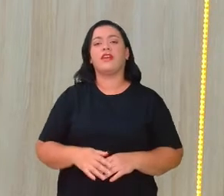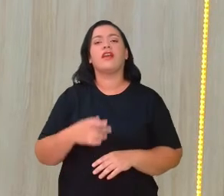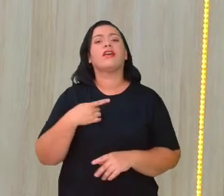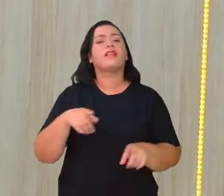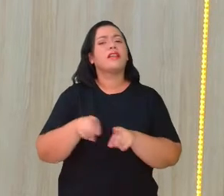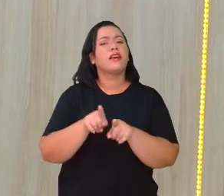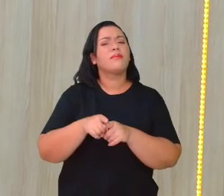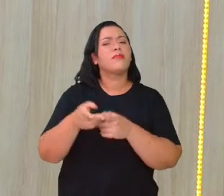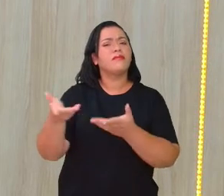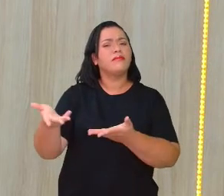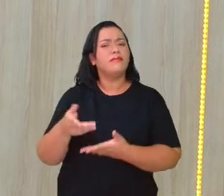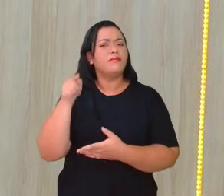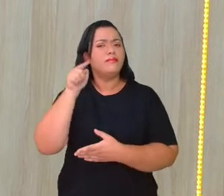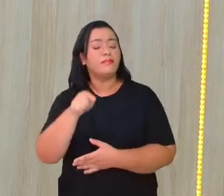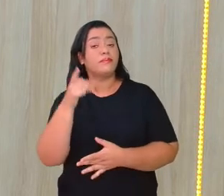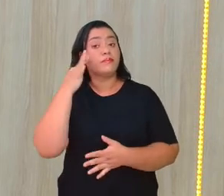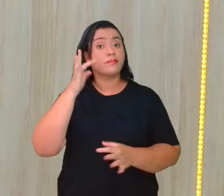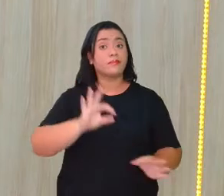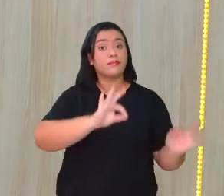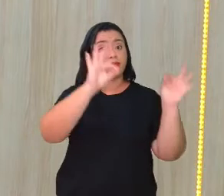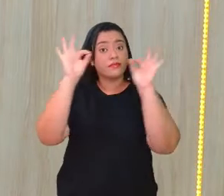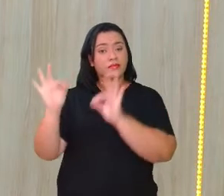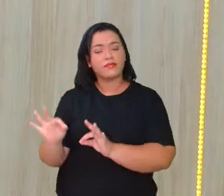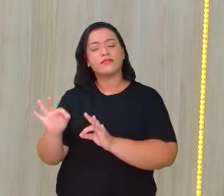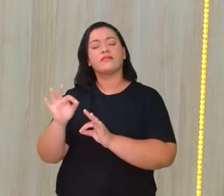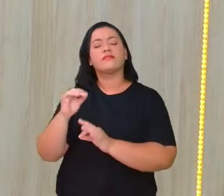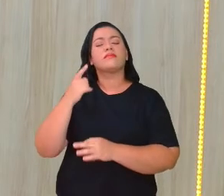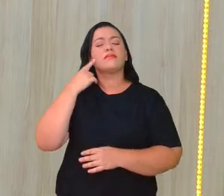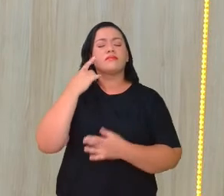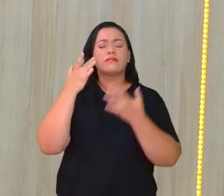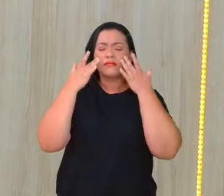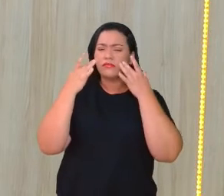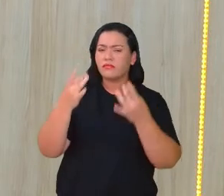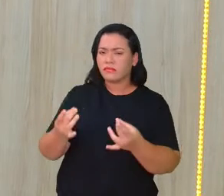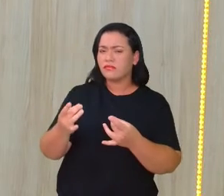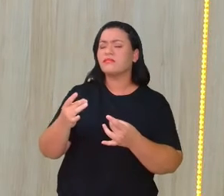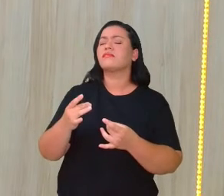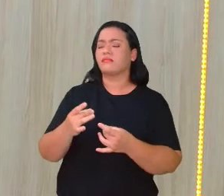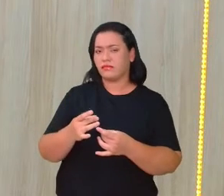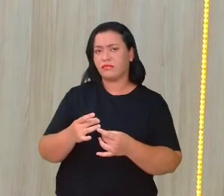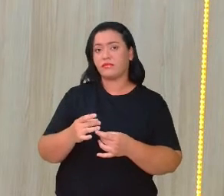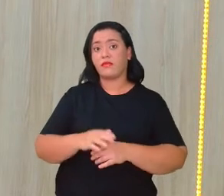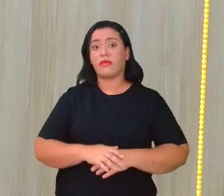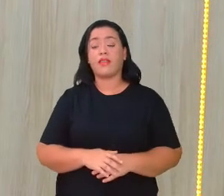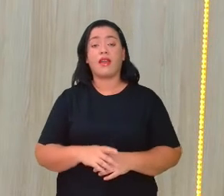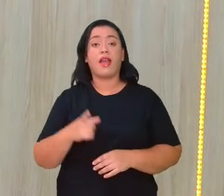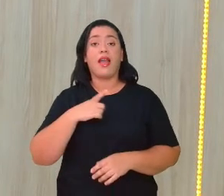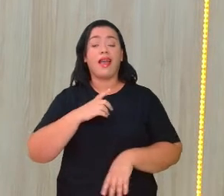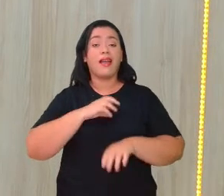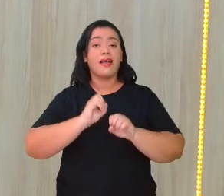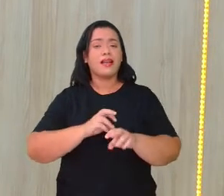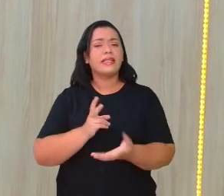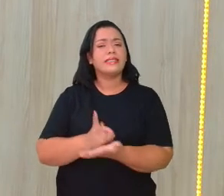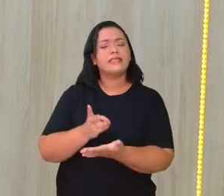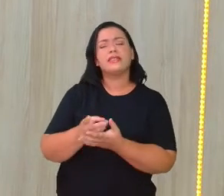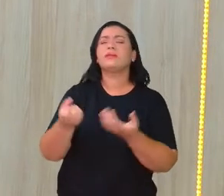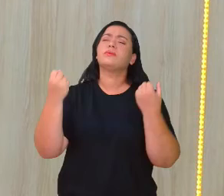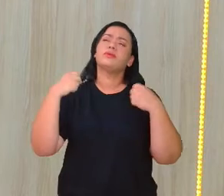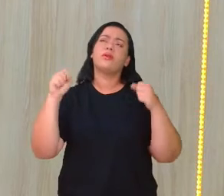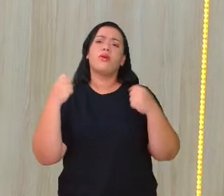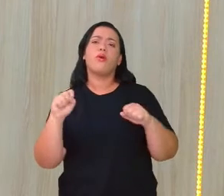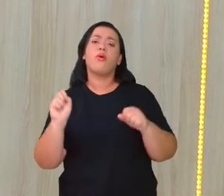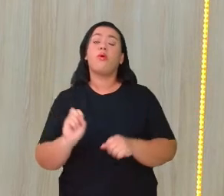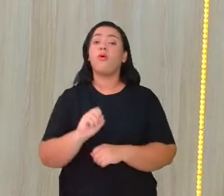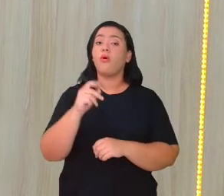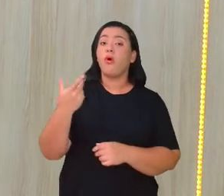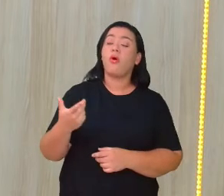convite para você que está nos assistindo, dar uma atenção maior, sempre nas nossas aulas, tanto a educação física como